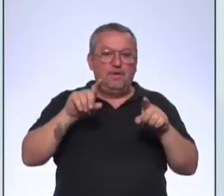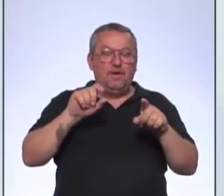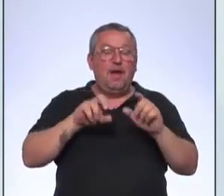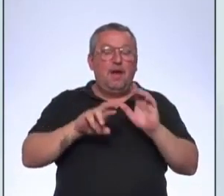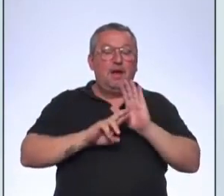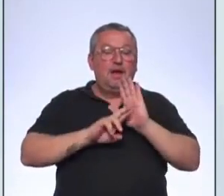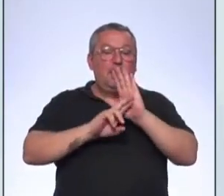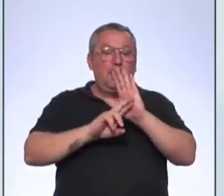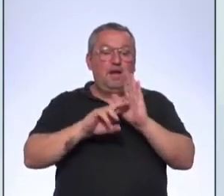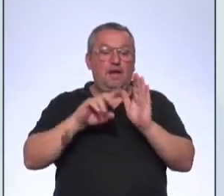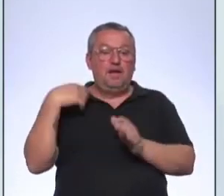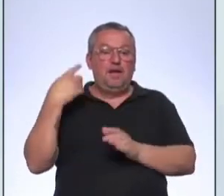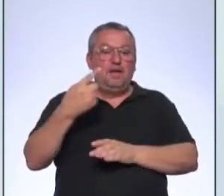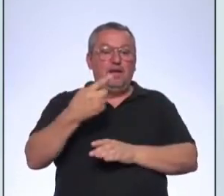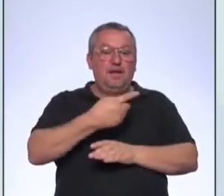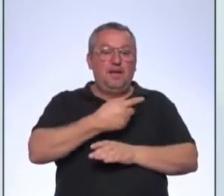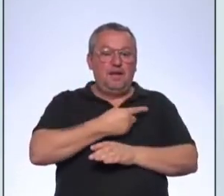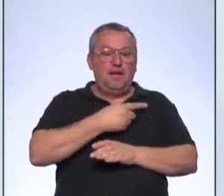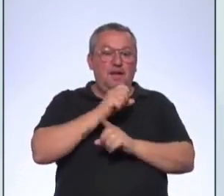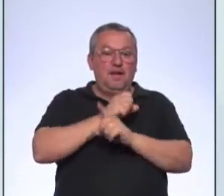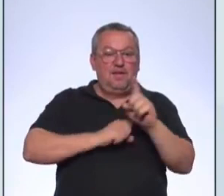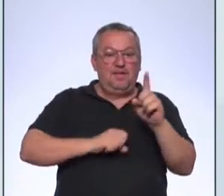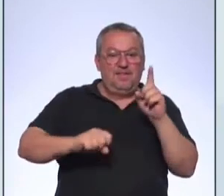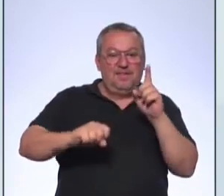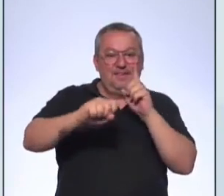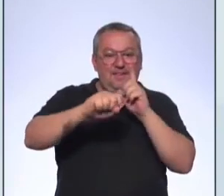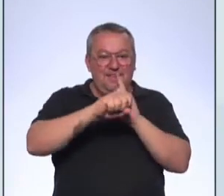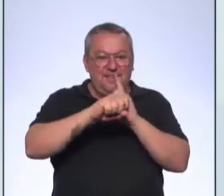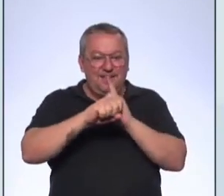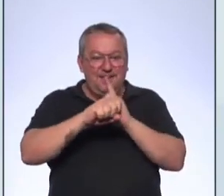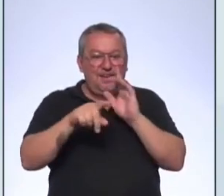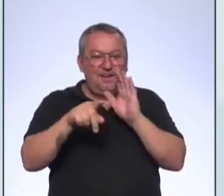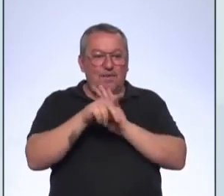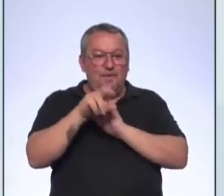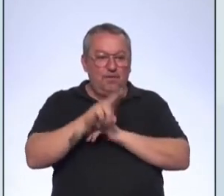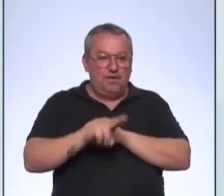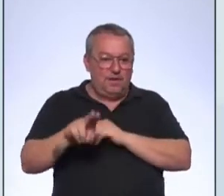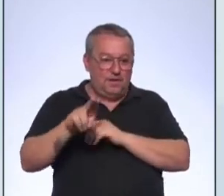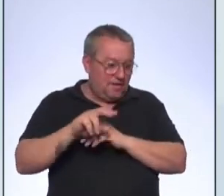representativo para as sociedades que as utilizam.